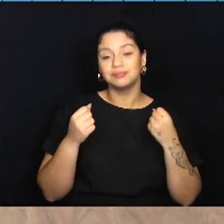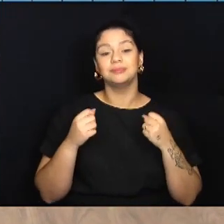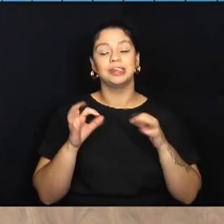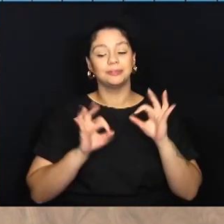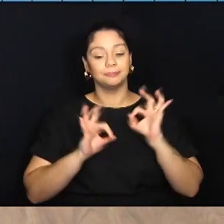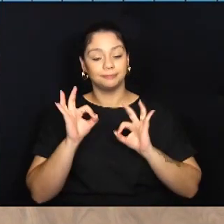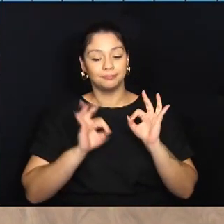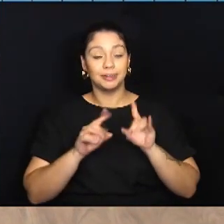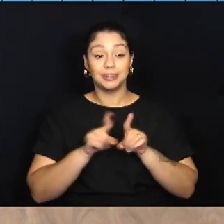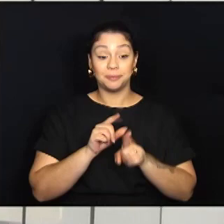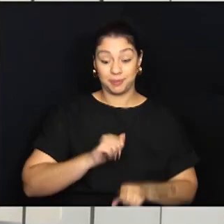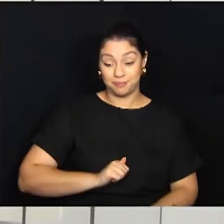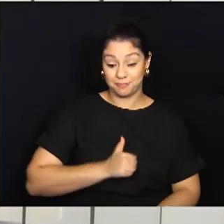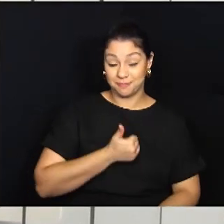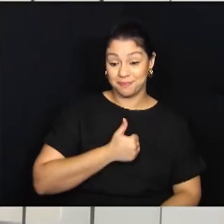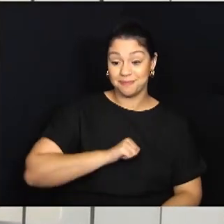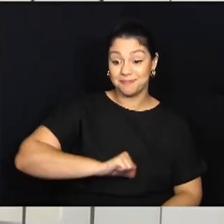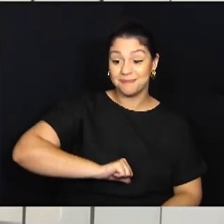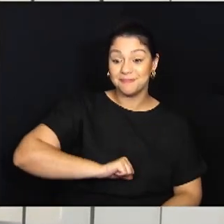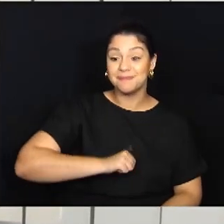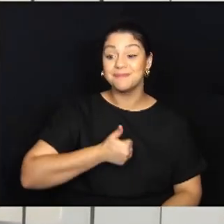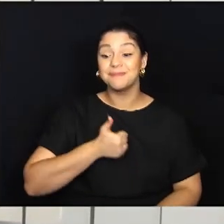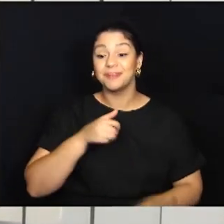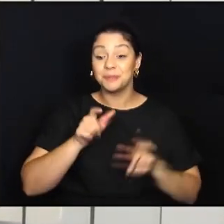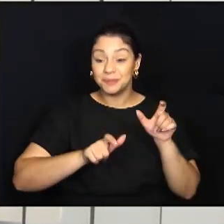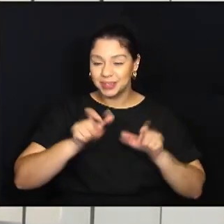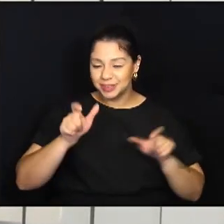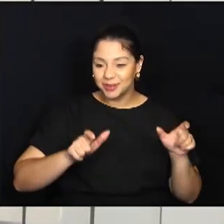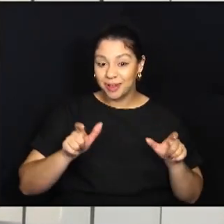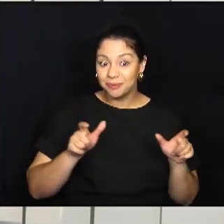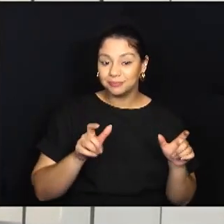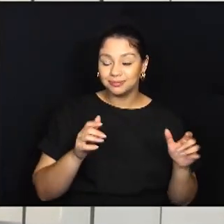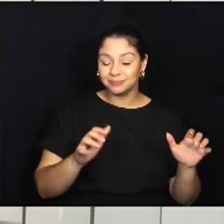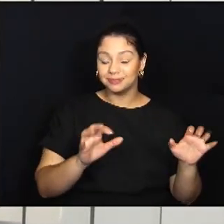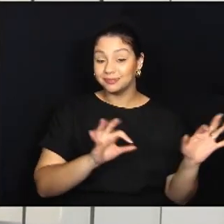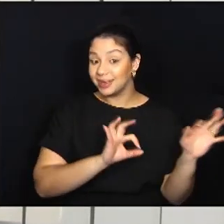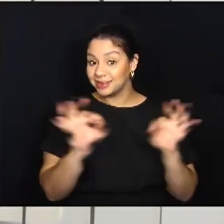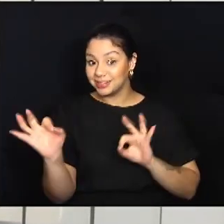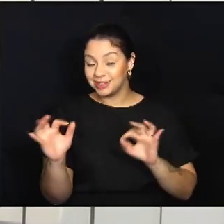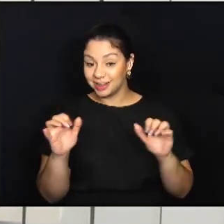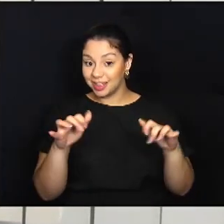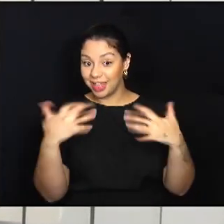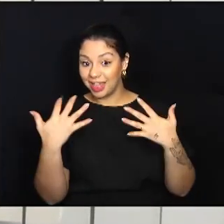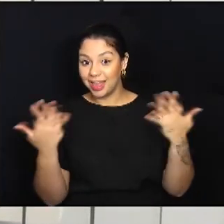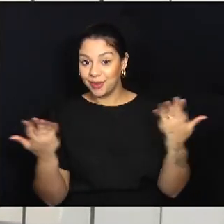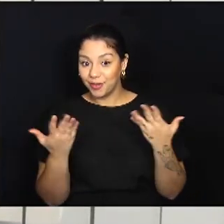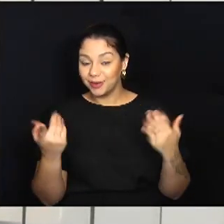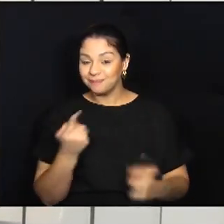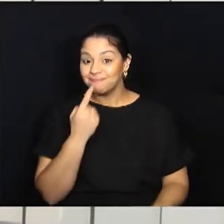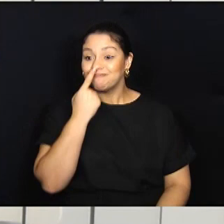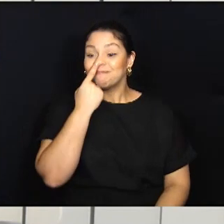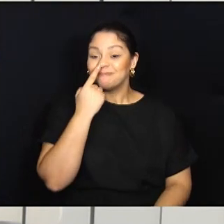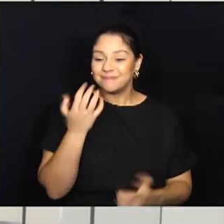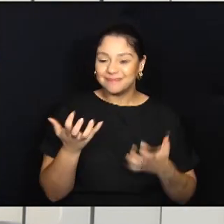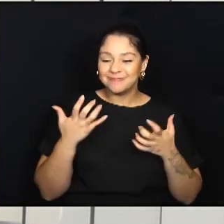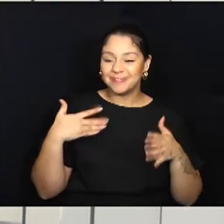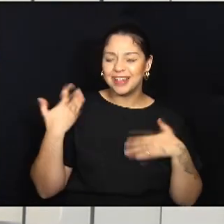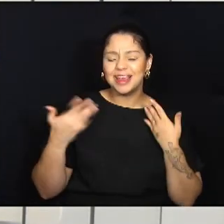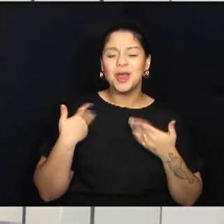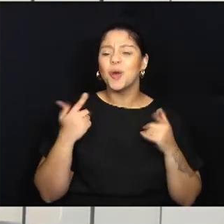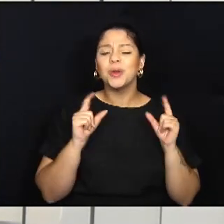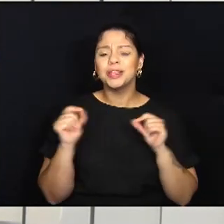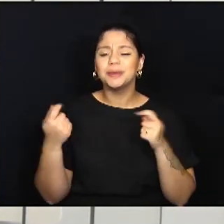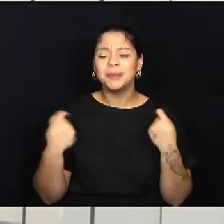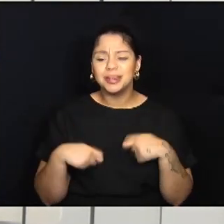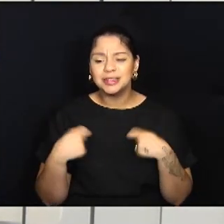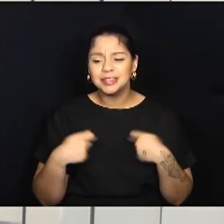humor, para quem está nos acompanhando, se inspirou na história de vocês, quer fazer alguma expedição, o que precisa ter